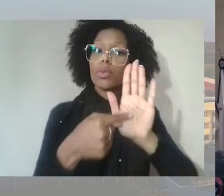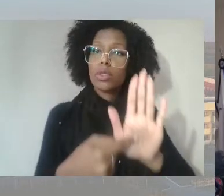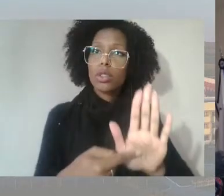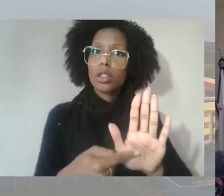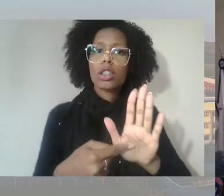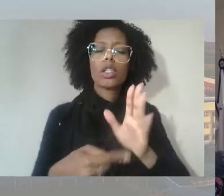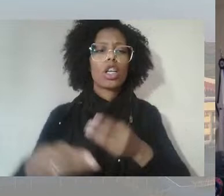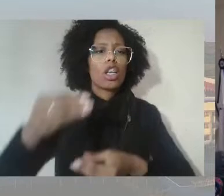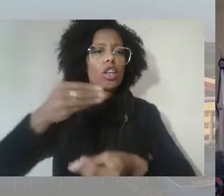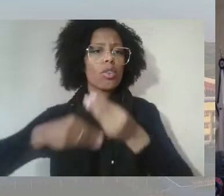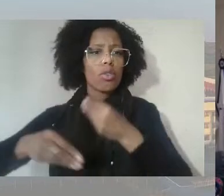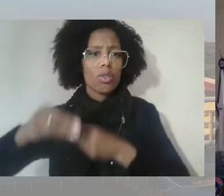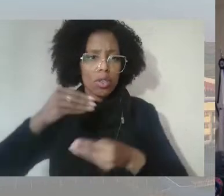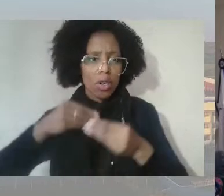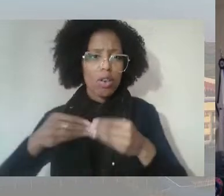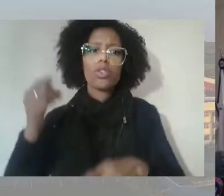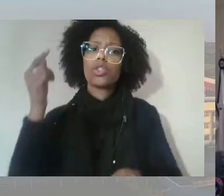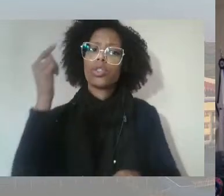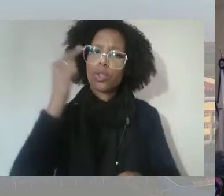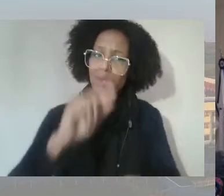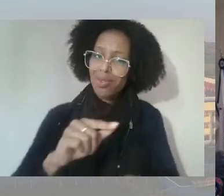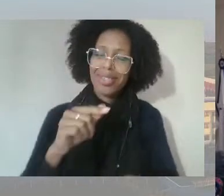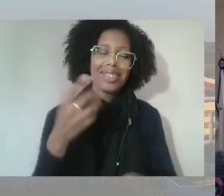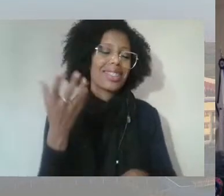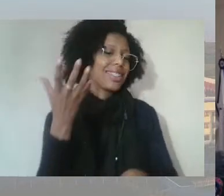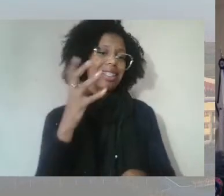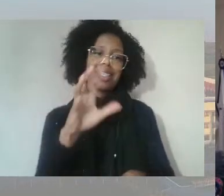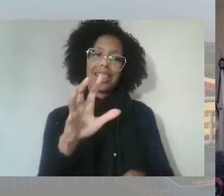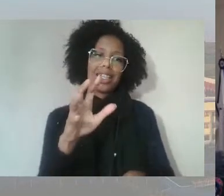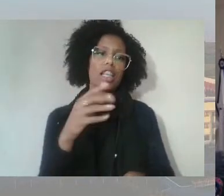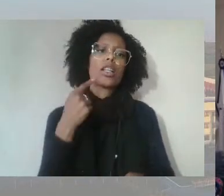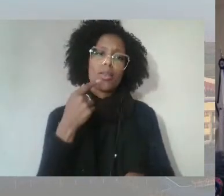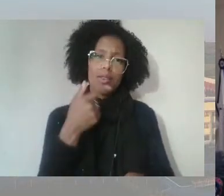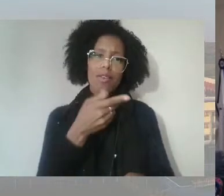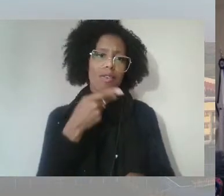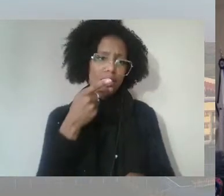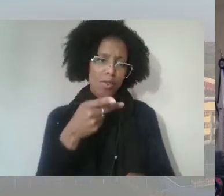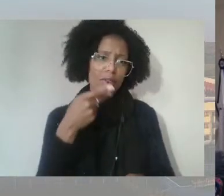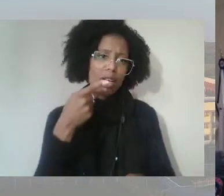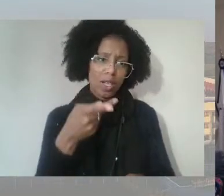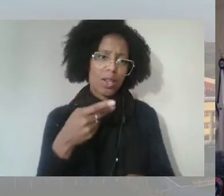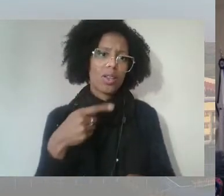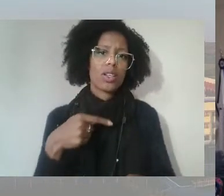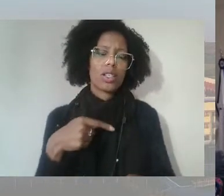Eu não quero ser repetitivo, mas eu fui citado, né, então eu tinha que